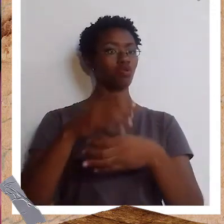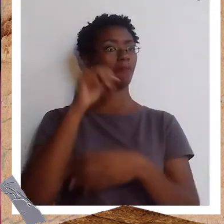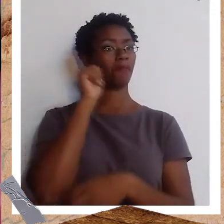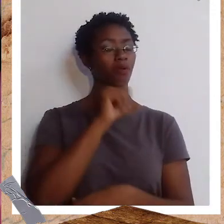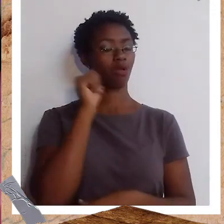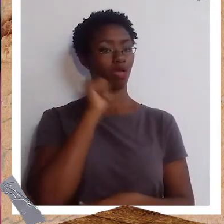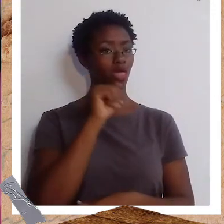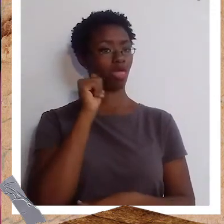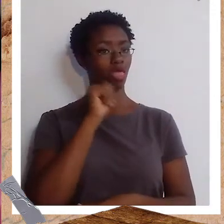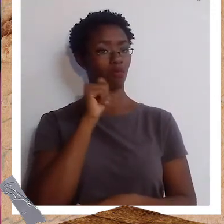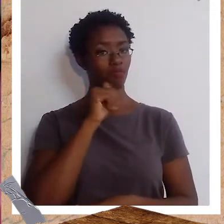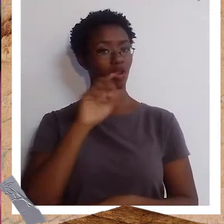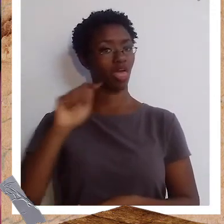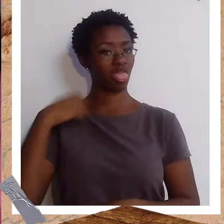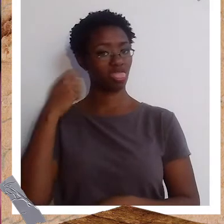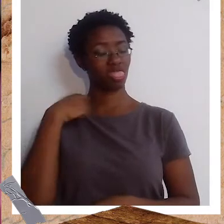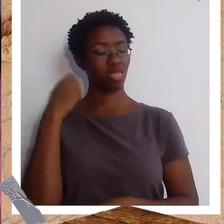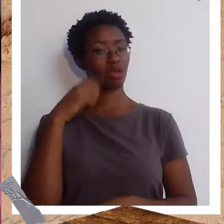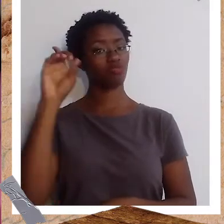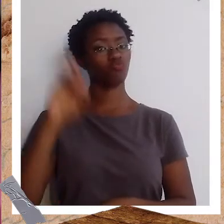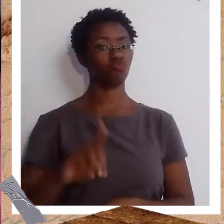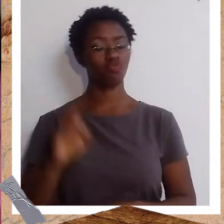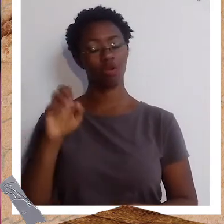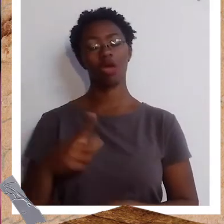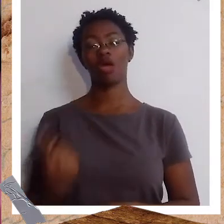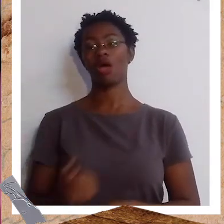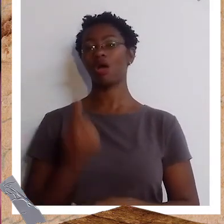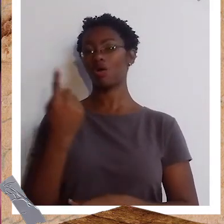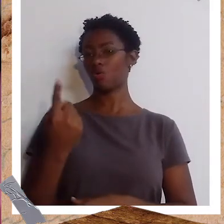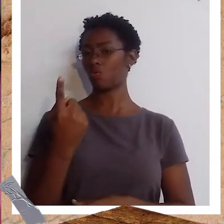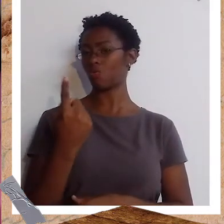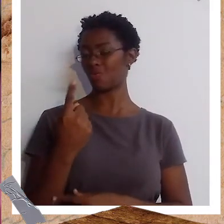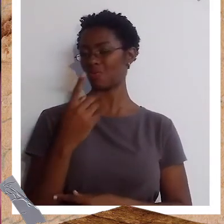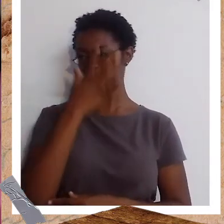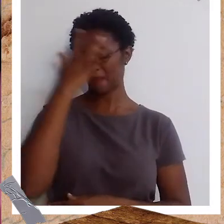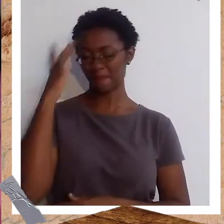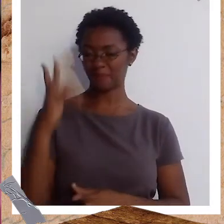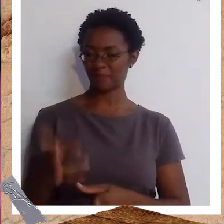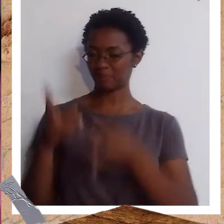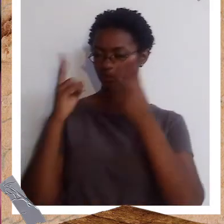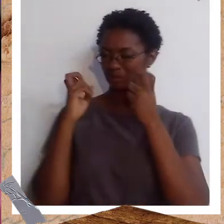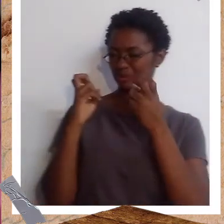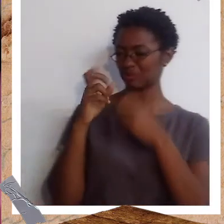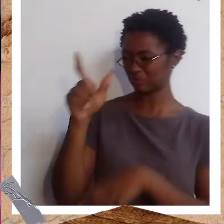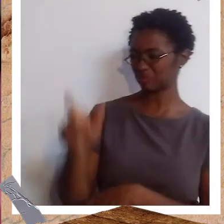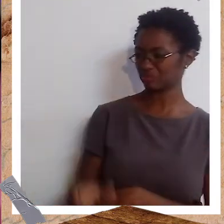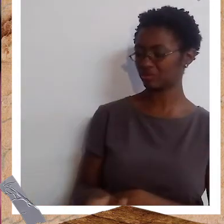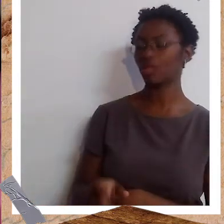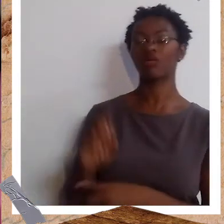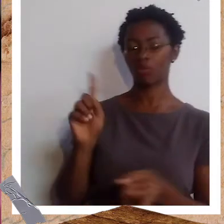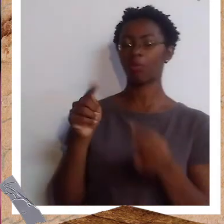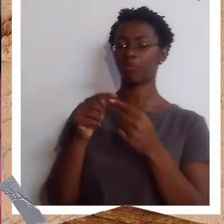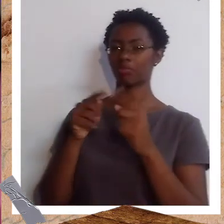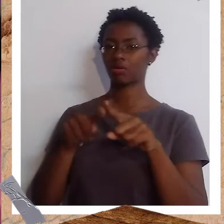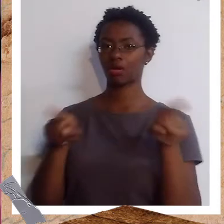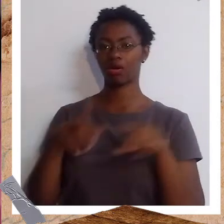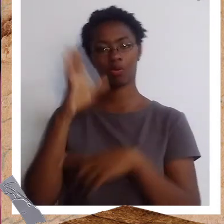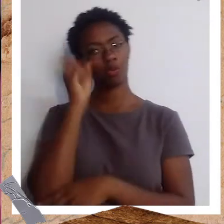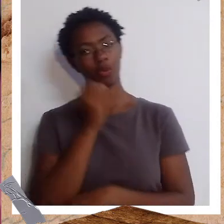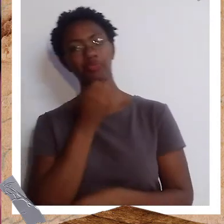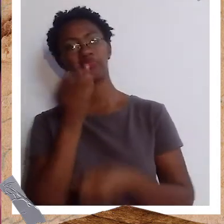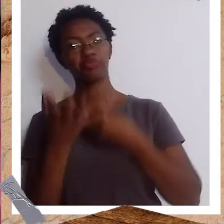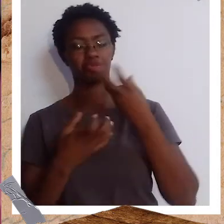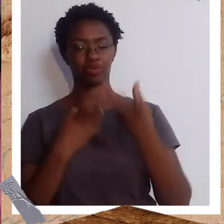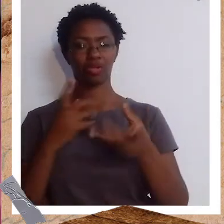coadjuvante, a diretora foi uma das inspirações para ela criar a personagem. O filme foi baseado no Quarto de Despejo. Então, essa